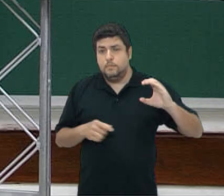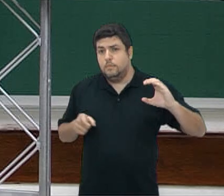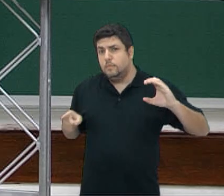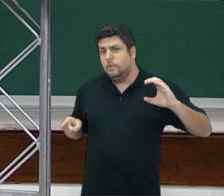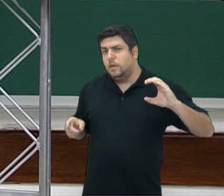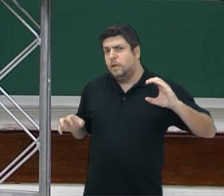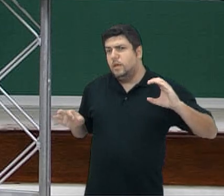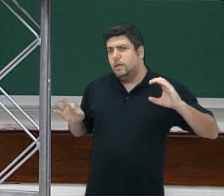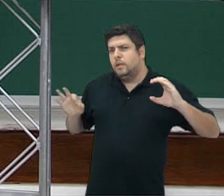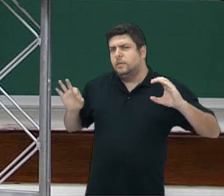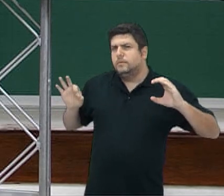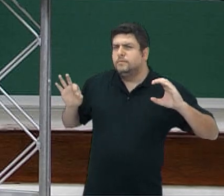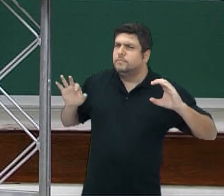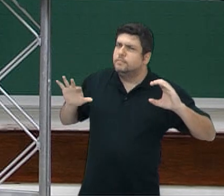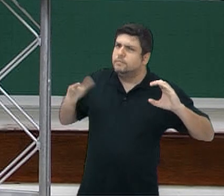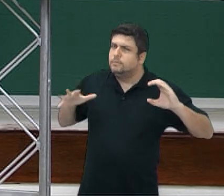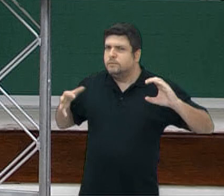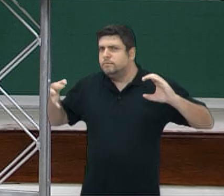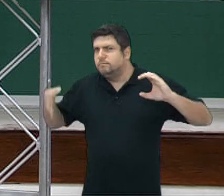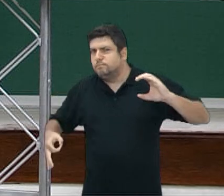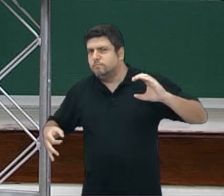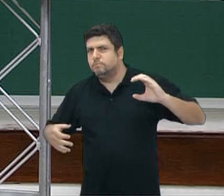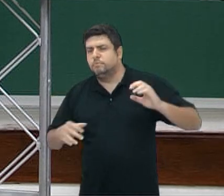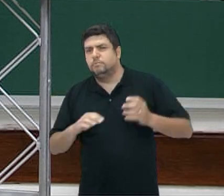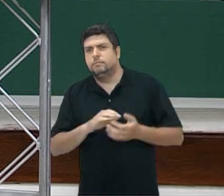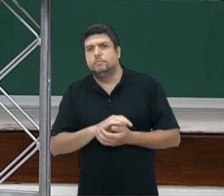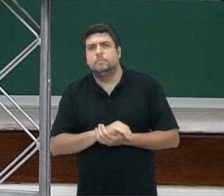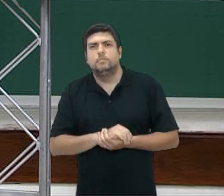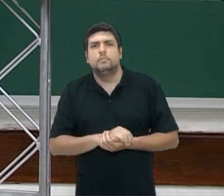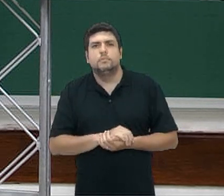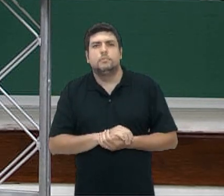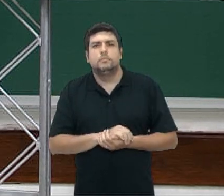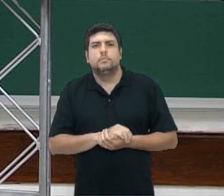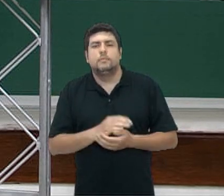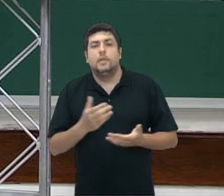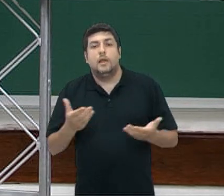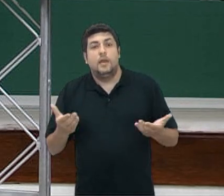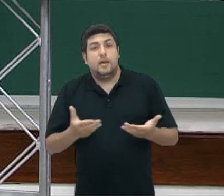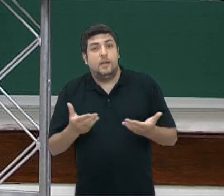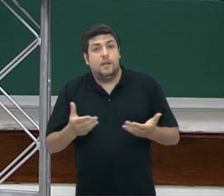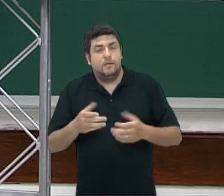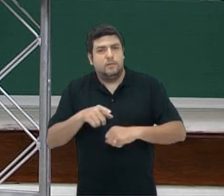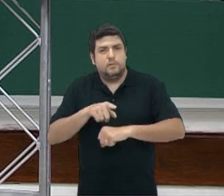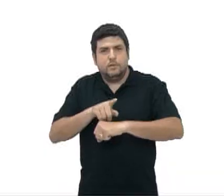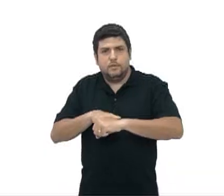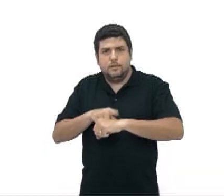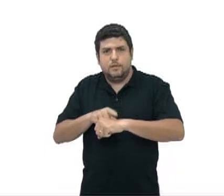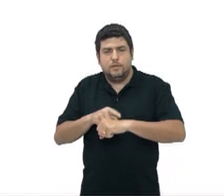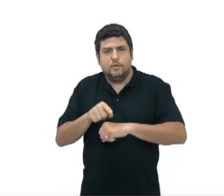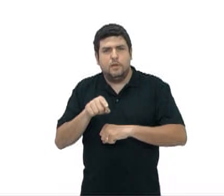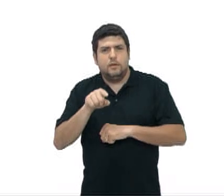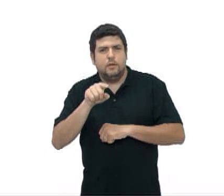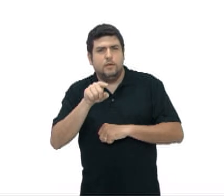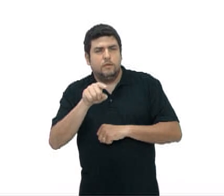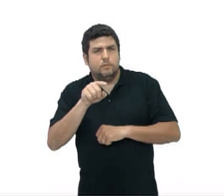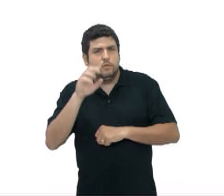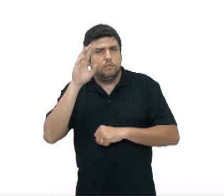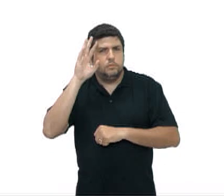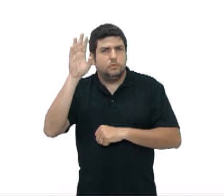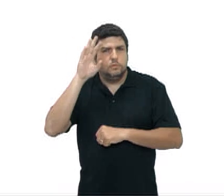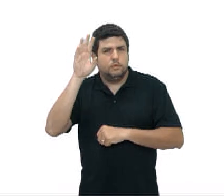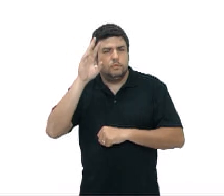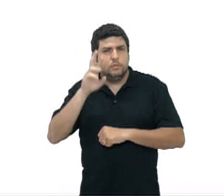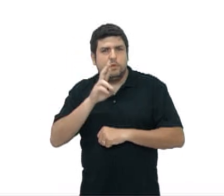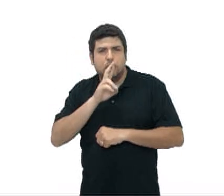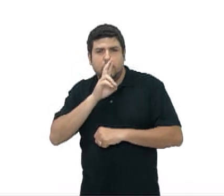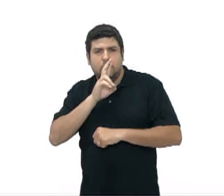em apenas uma das suas afirmações. Agora será dado um tempo para vocês poderem analisar as afirmações e em